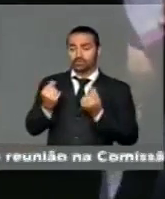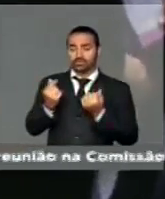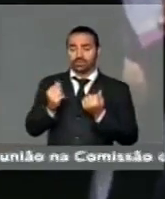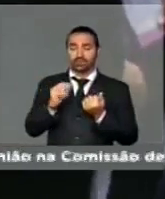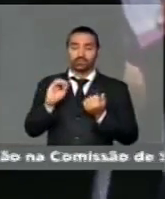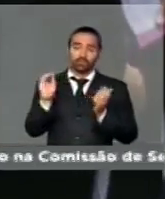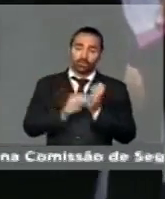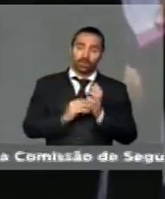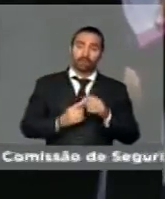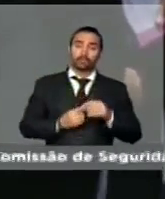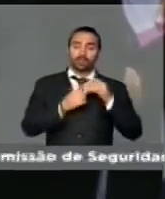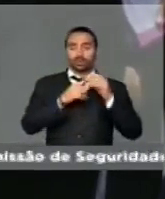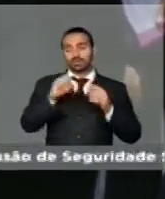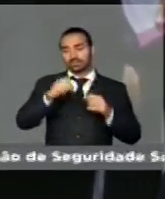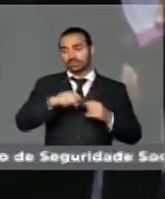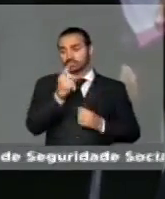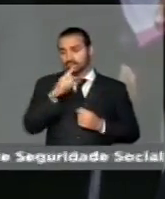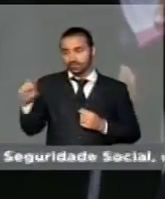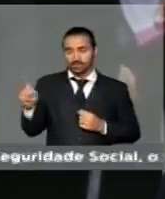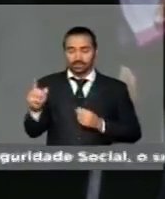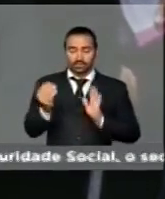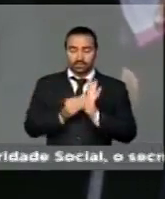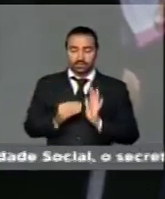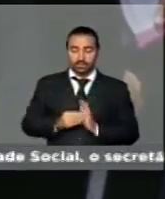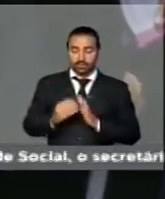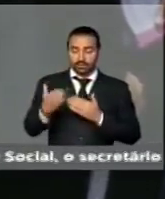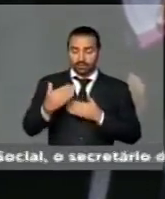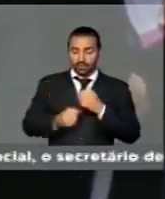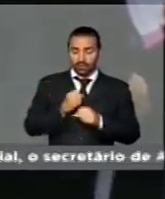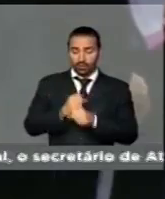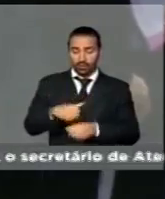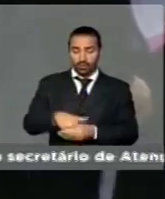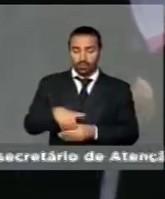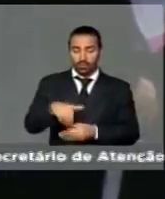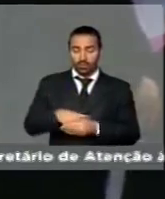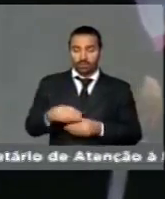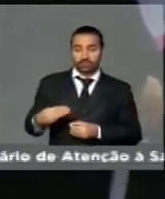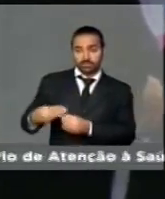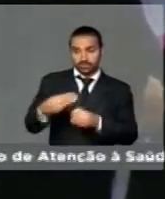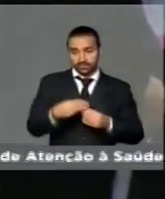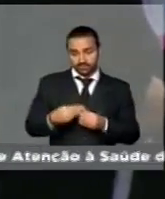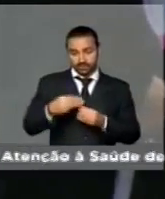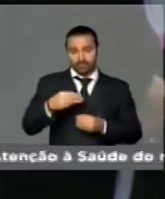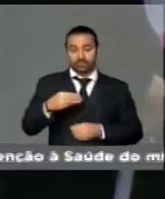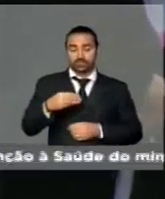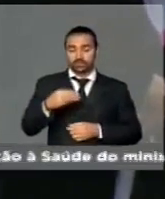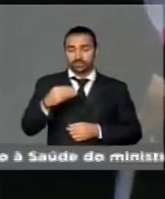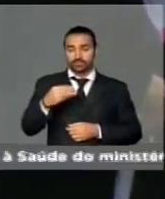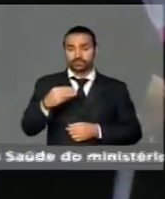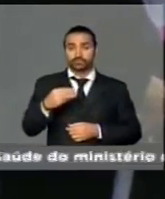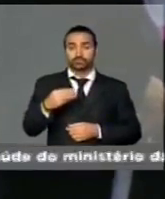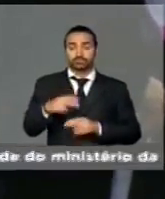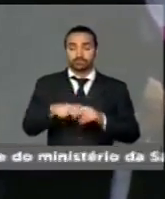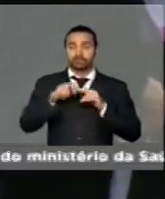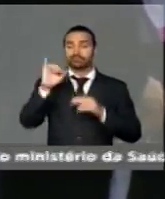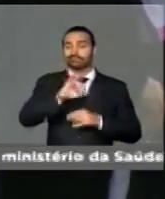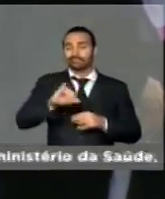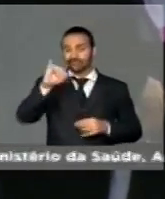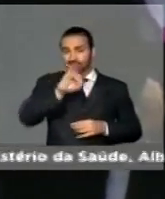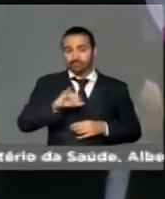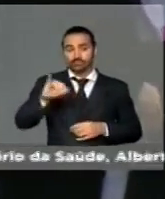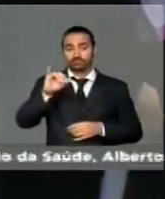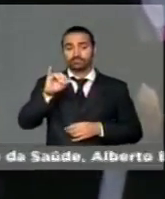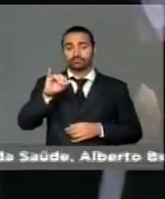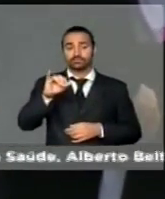priorizar ou não essas emendas diante de um ano, inclusive, eleitoral, do ponto de vista municipal. Então, era importante, inclusive,